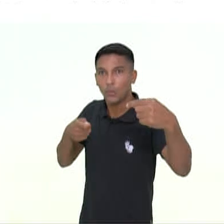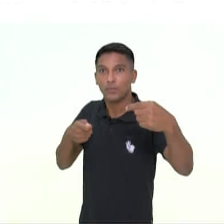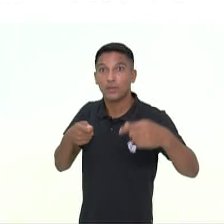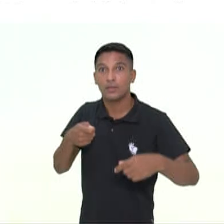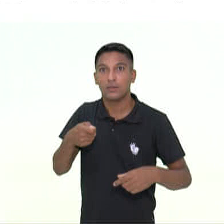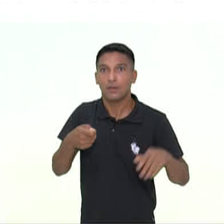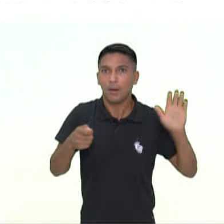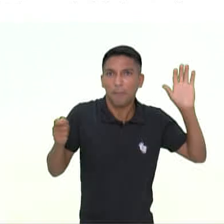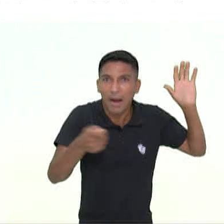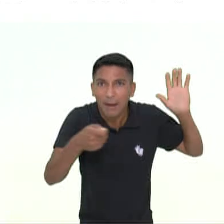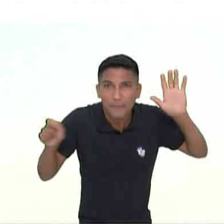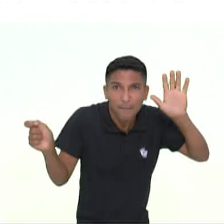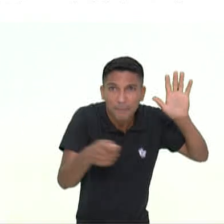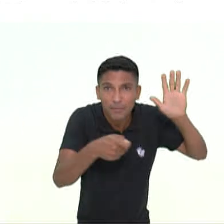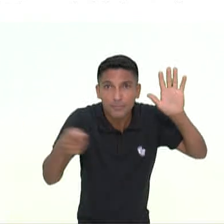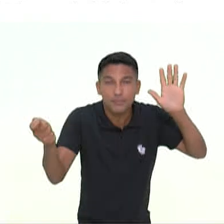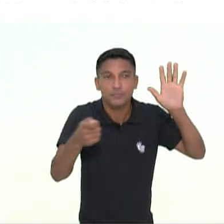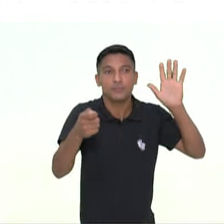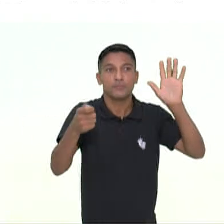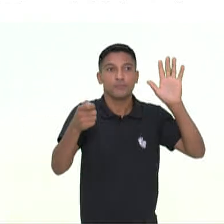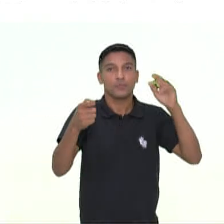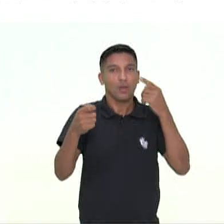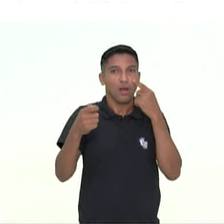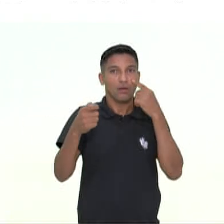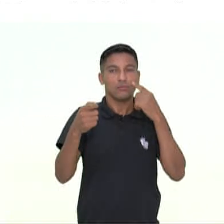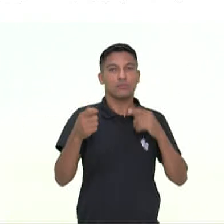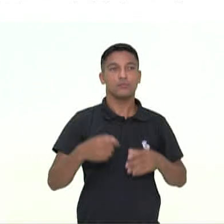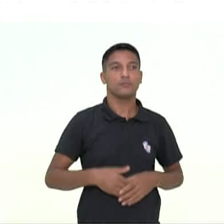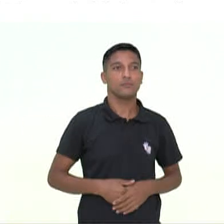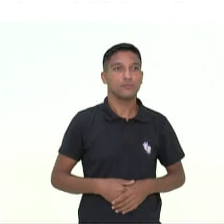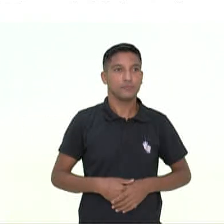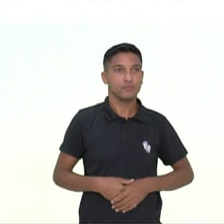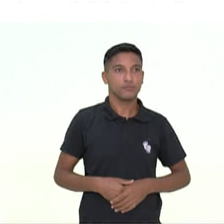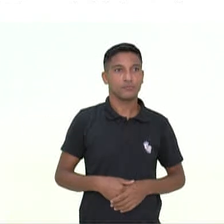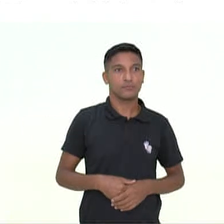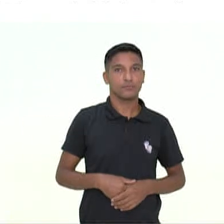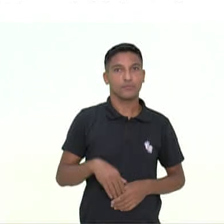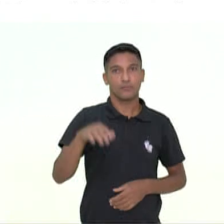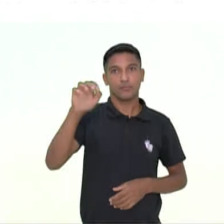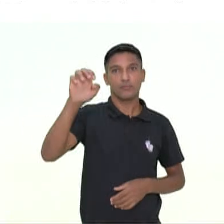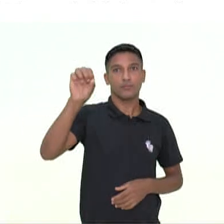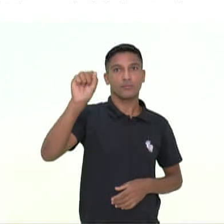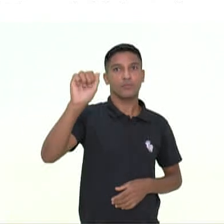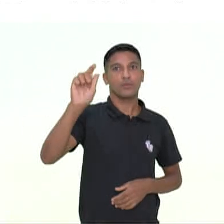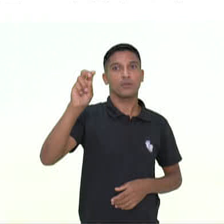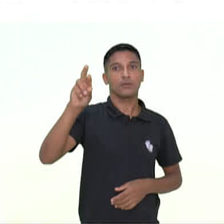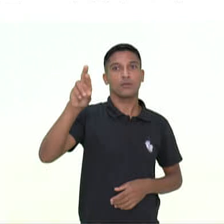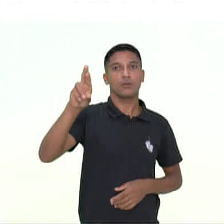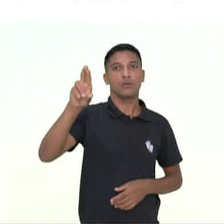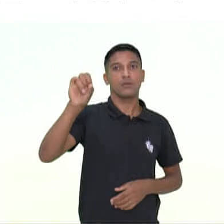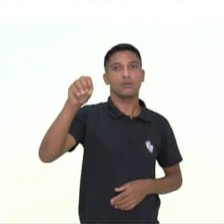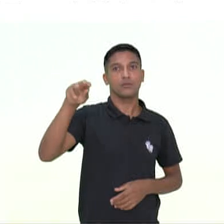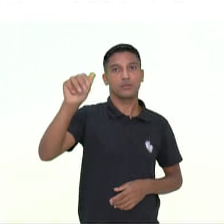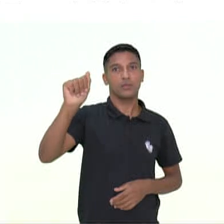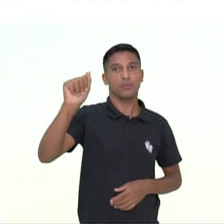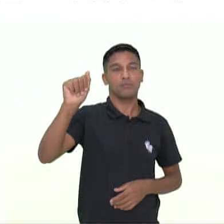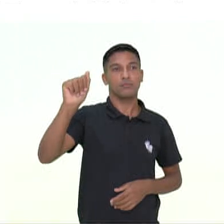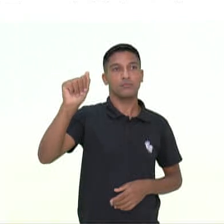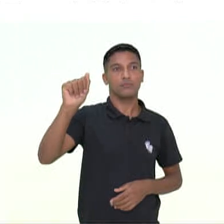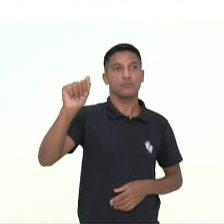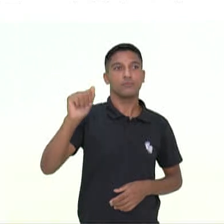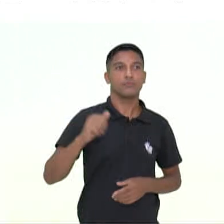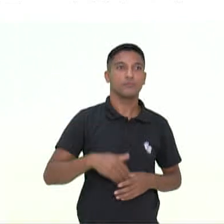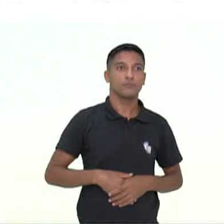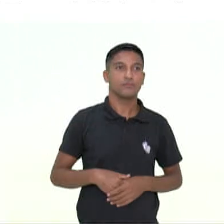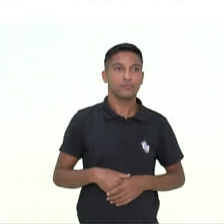chão e foram criados novos golpes e alterado a técnica de combate na esgrima criando também a posição de guarda